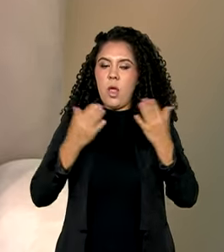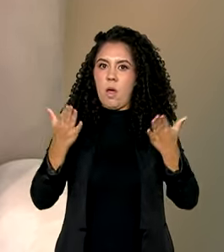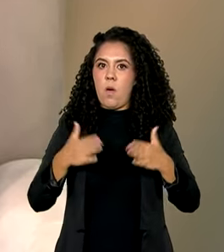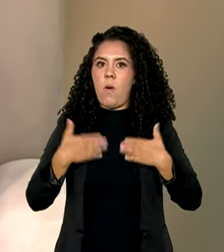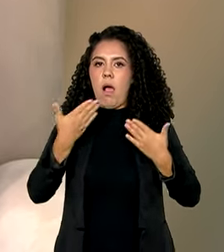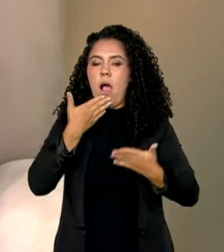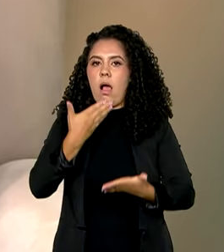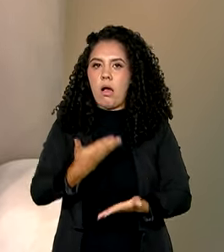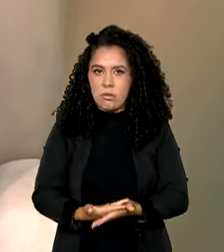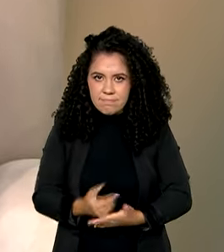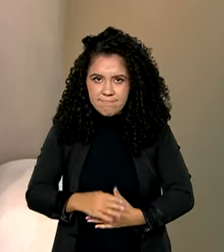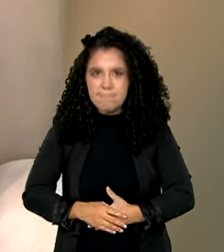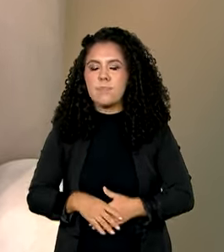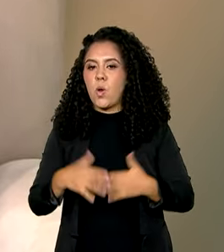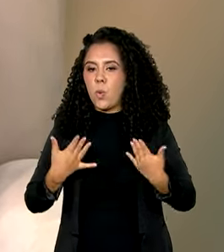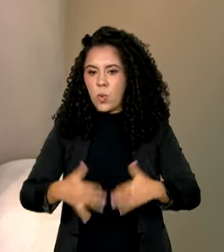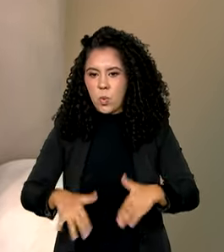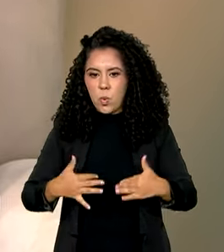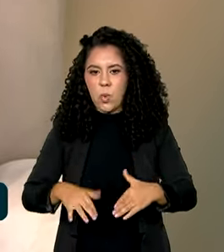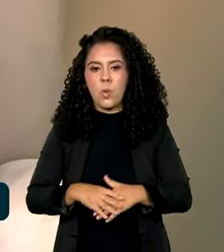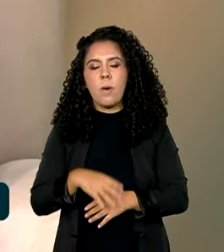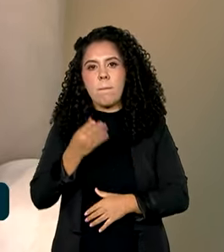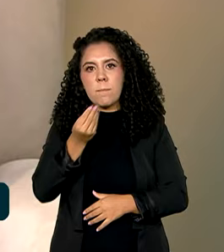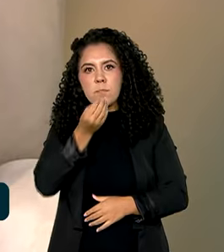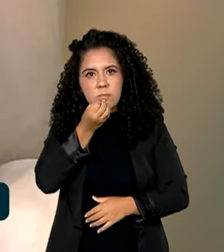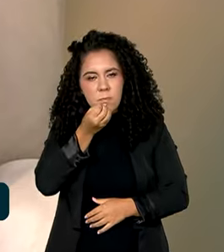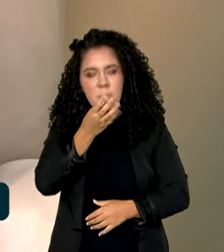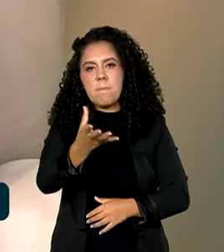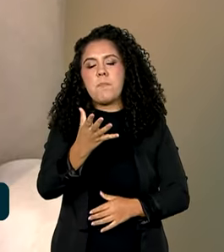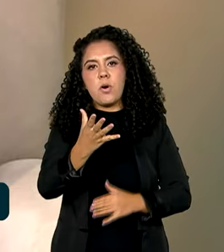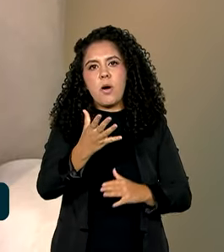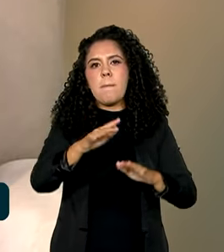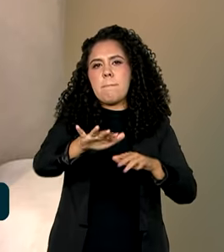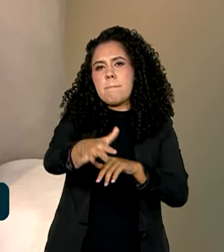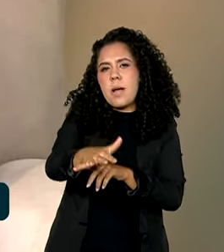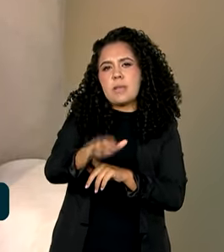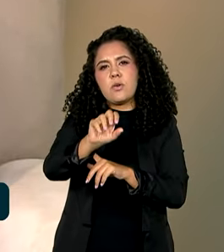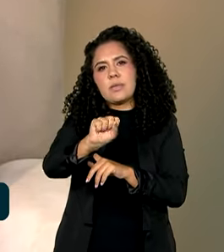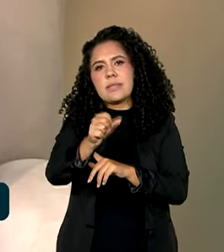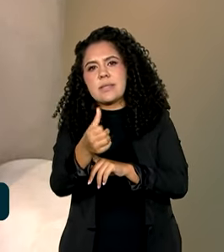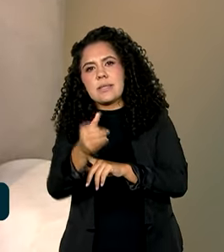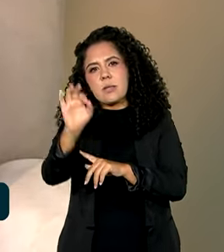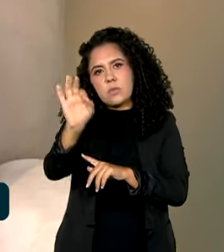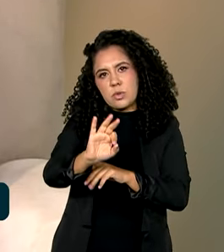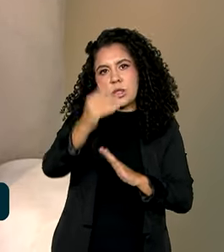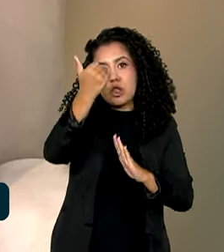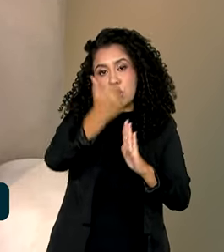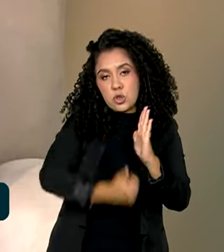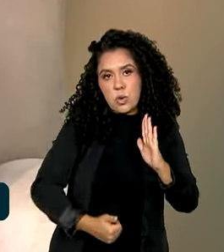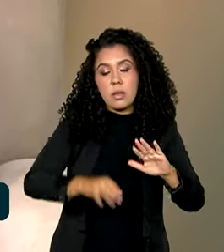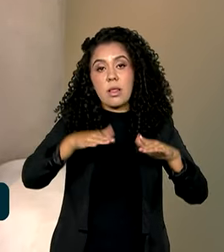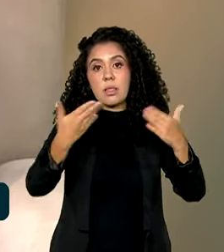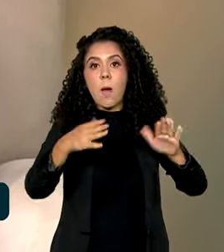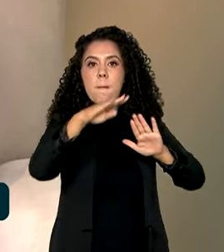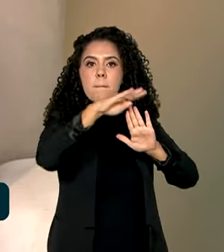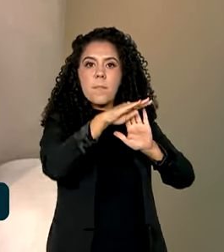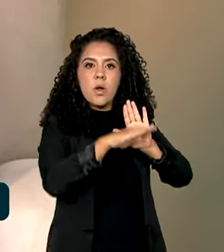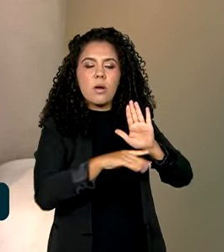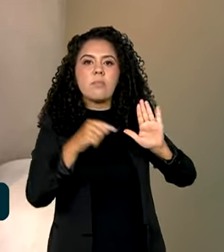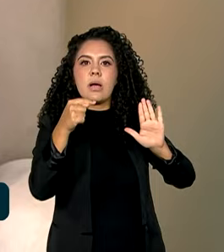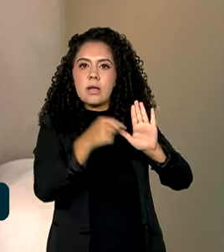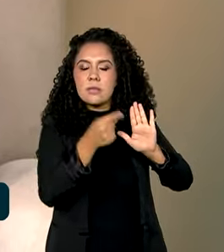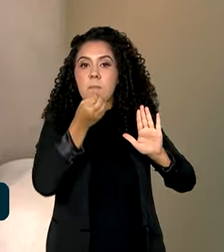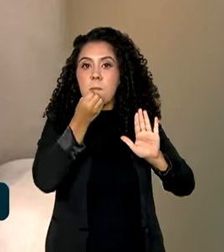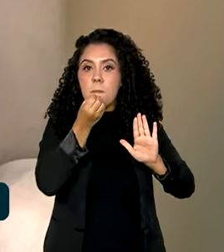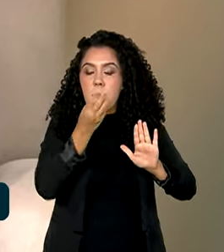podia imaginar. Os descontos ficaram descontos realmente muito altos, de média 86%. Então, o programa ele foi todo facultativo, mas